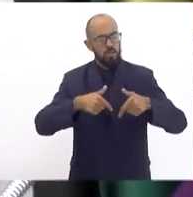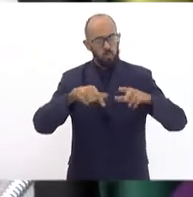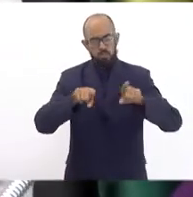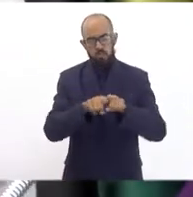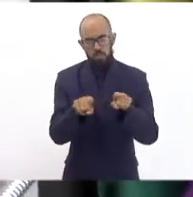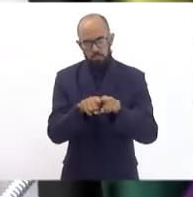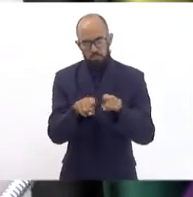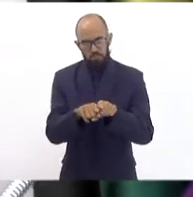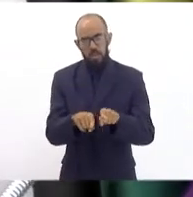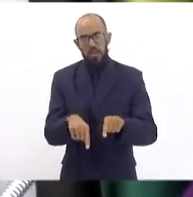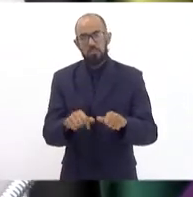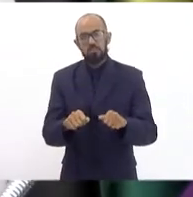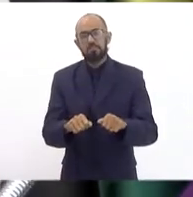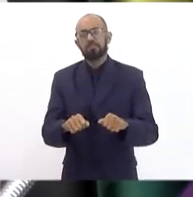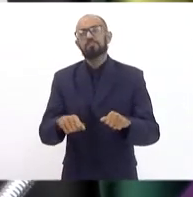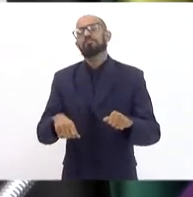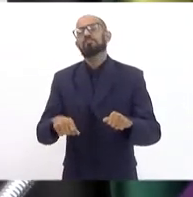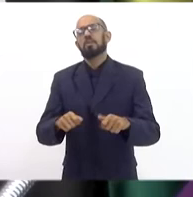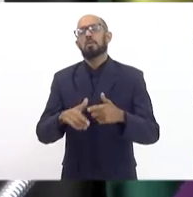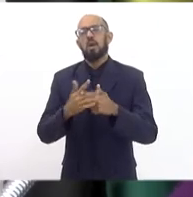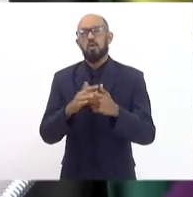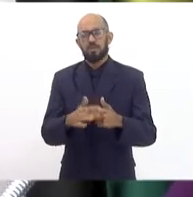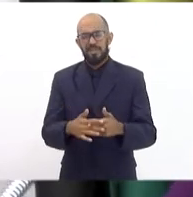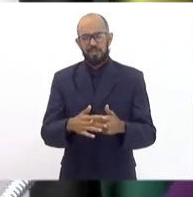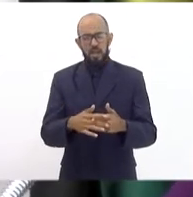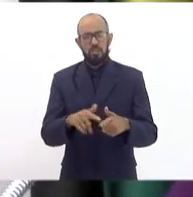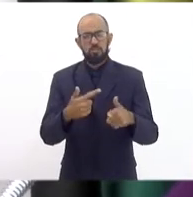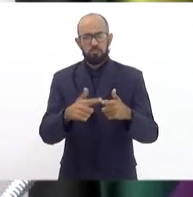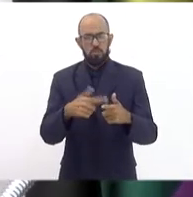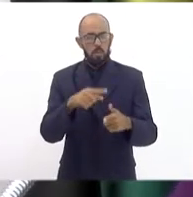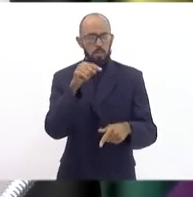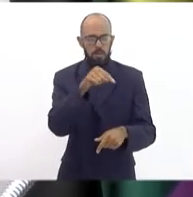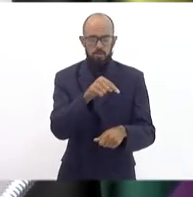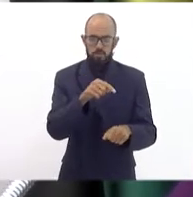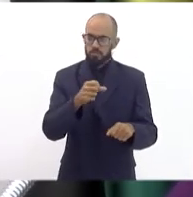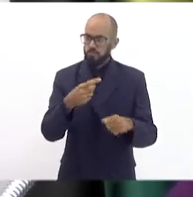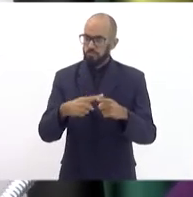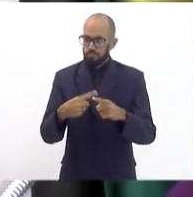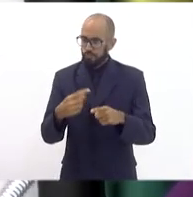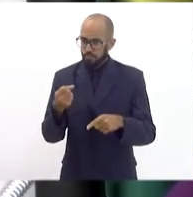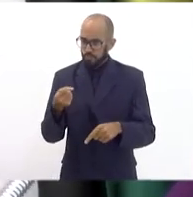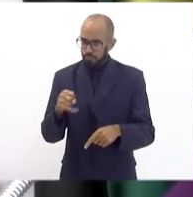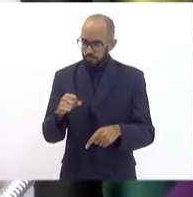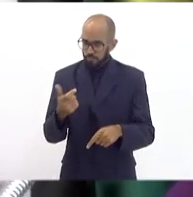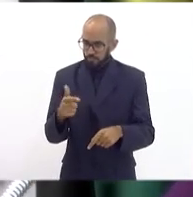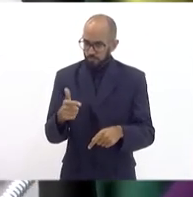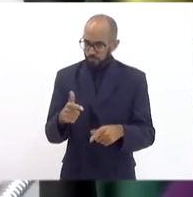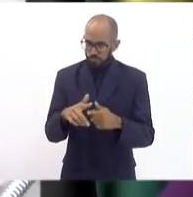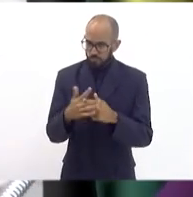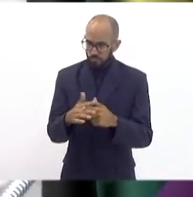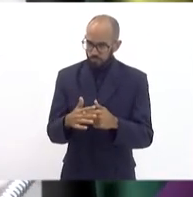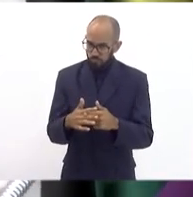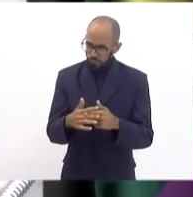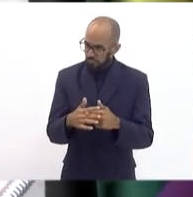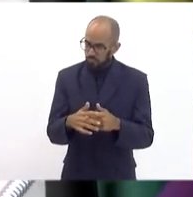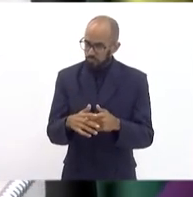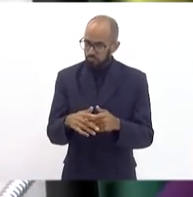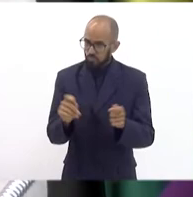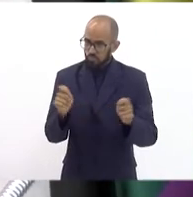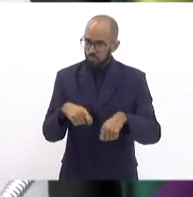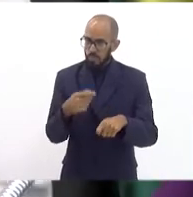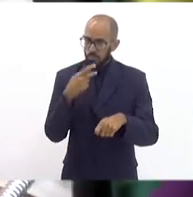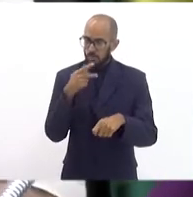adotada no sentido de corrigir isso daí. Porque se não for corrigido, então você também não pode